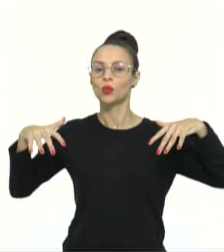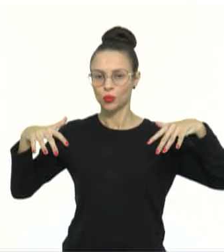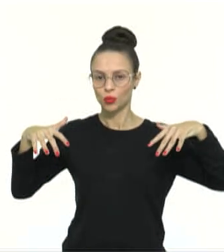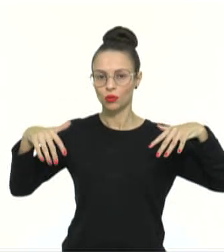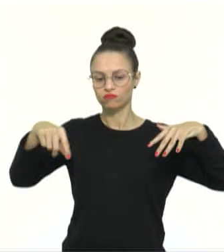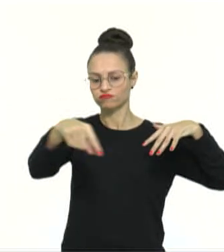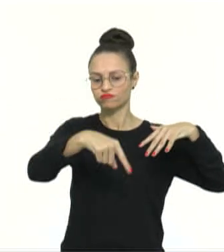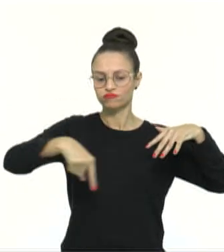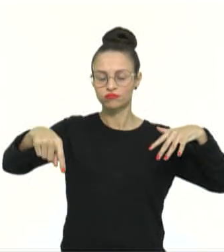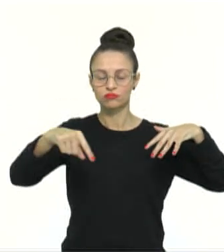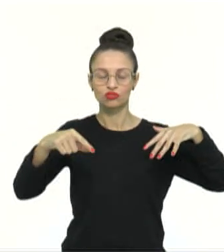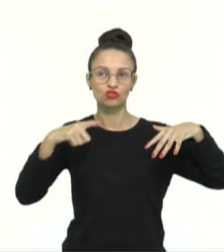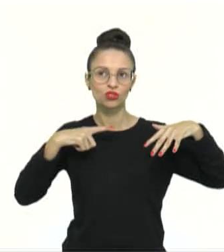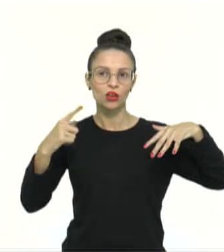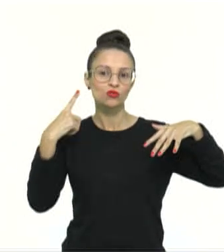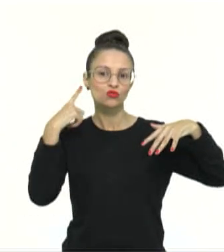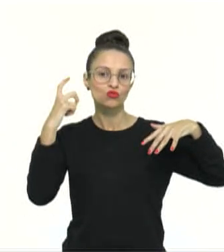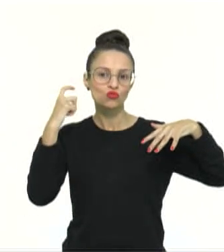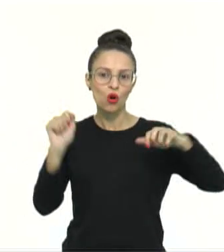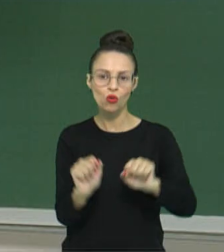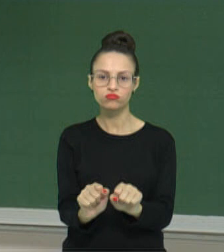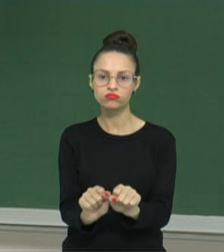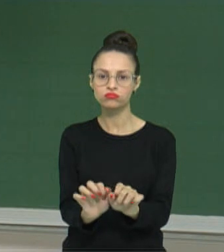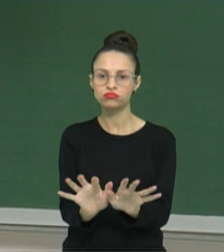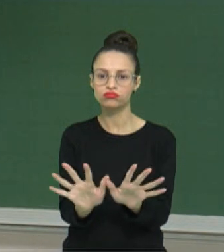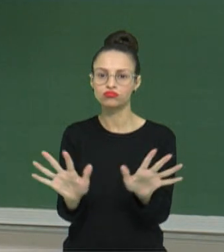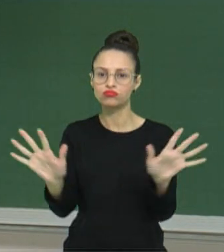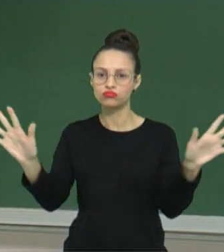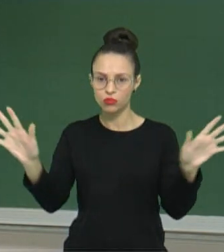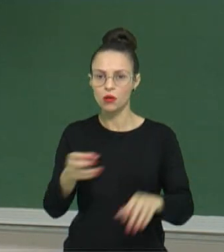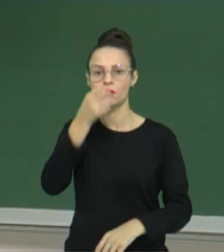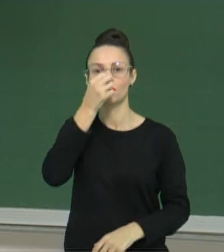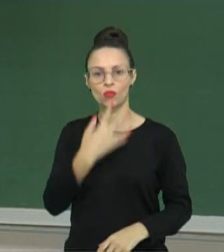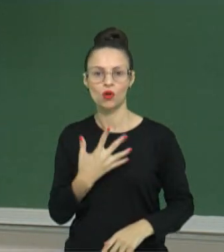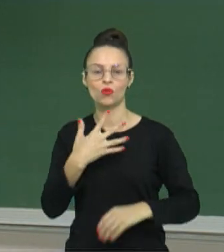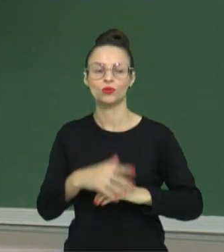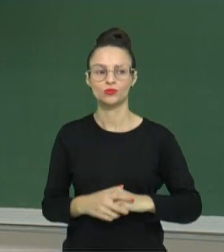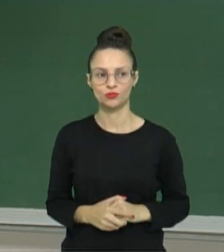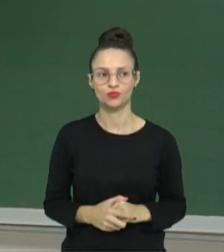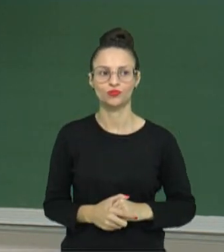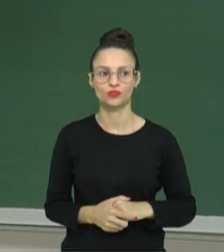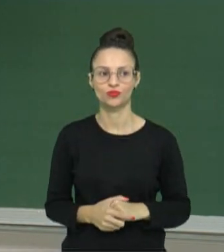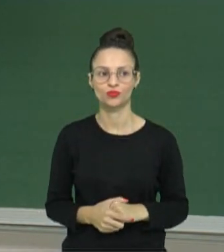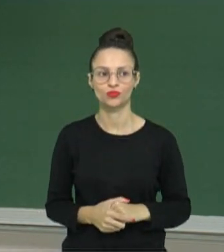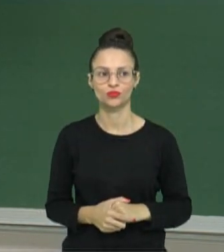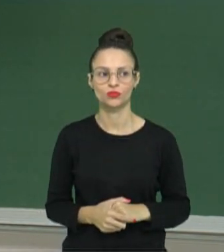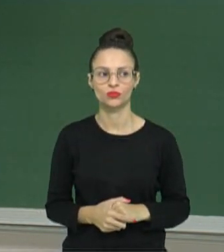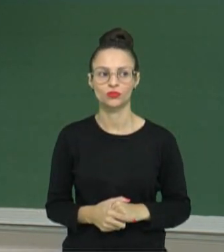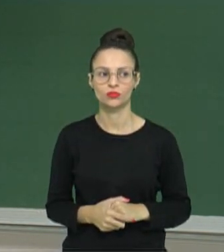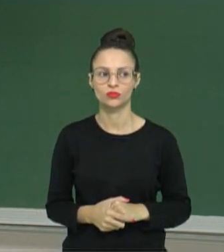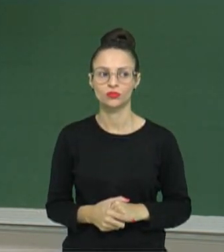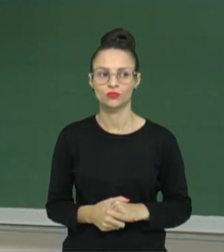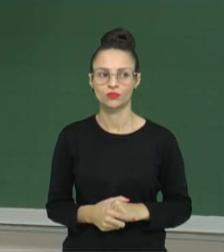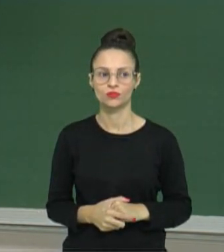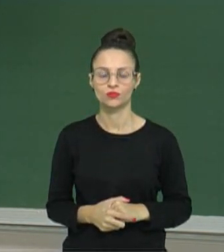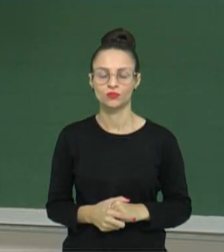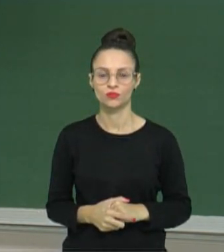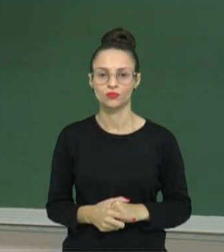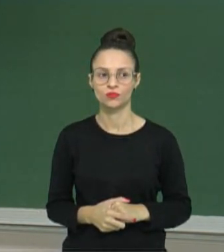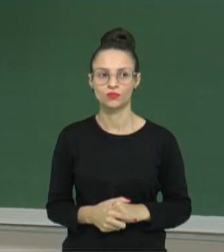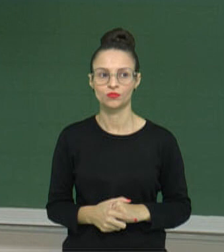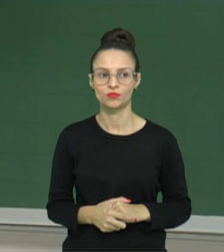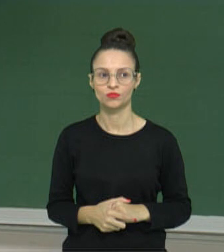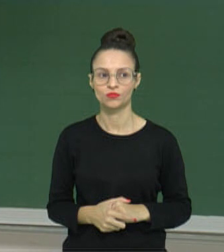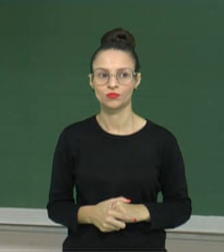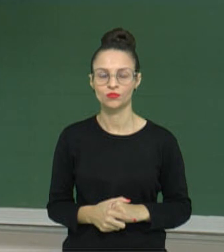reproduzir o som, né? Tinha uma acústica muito boa essa estrutura. E o tema nuclear